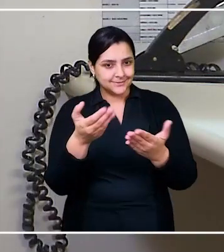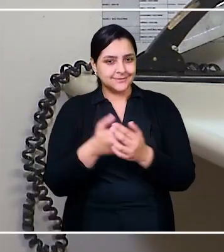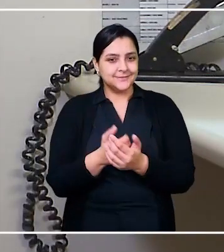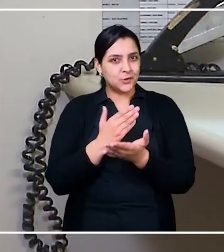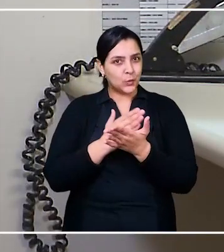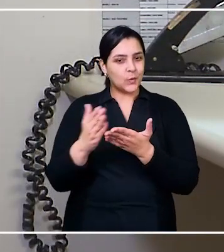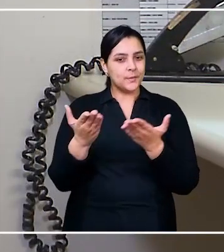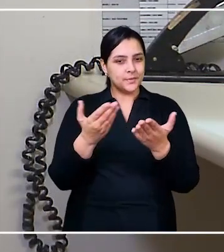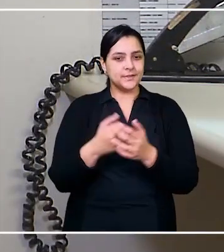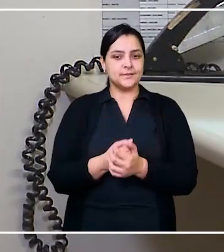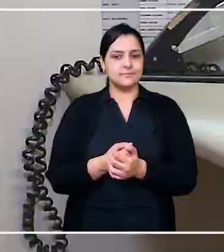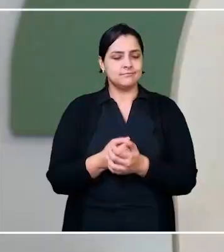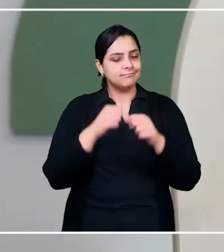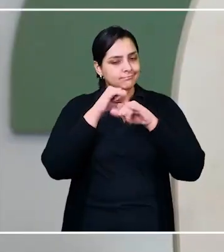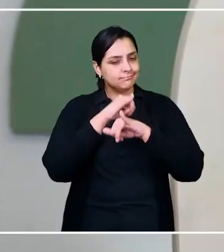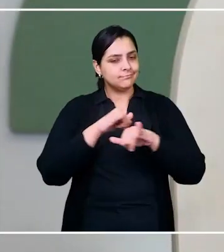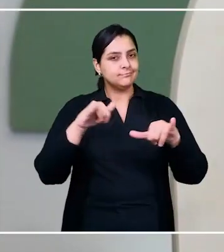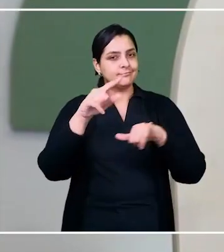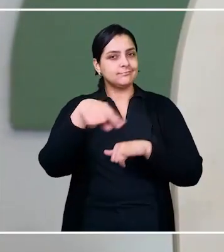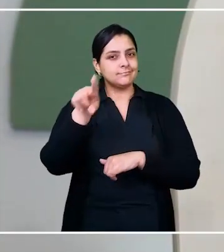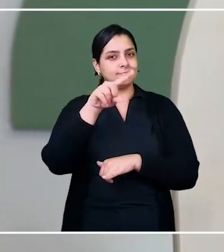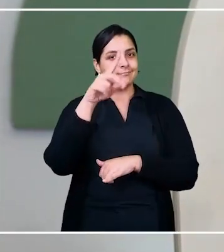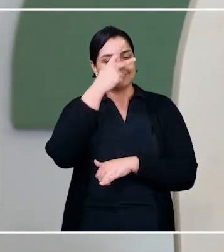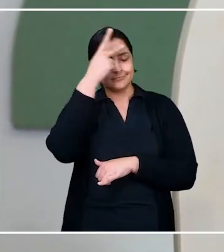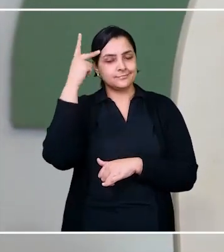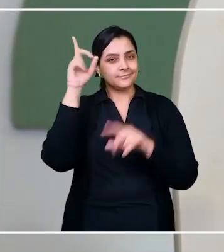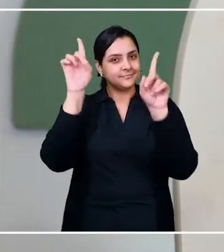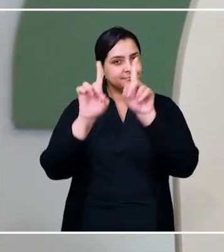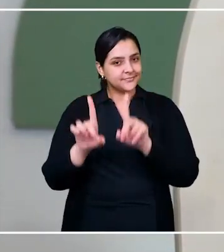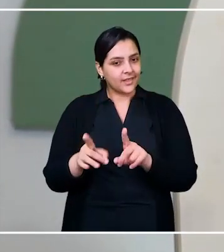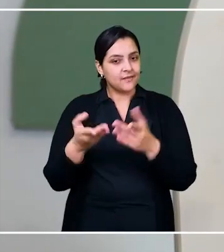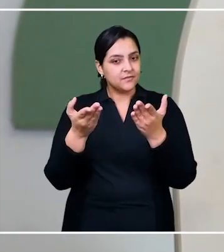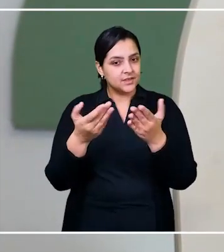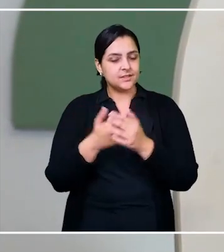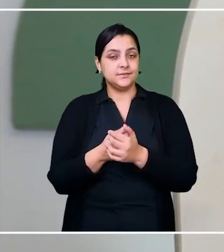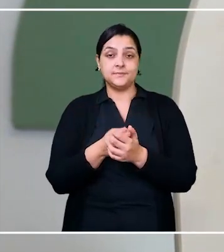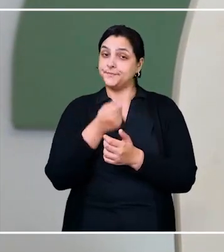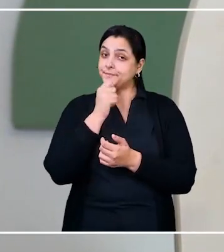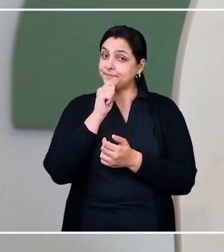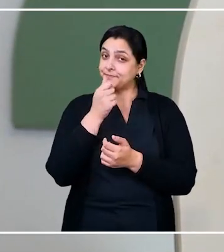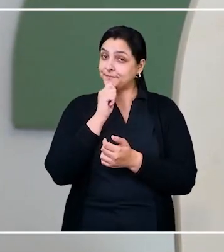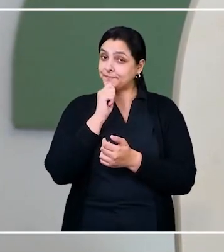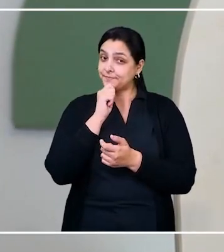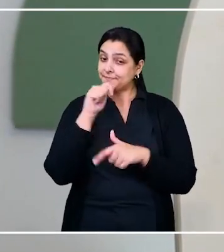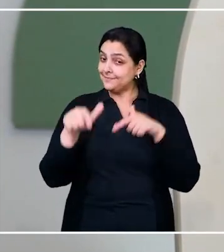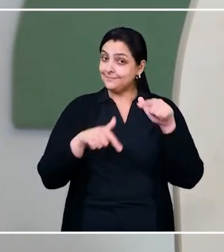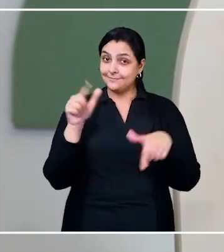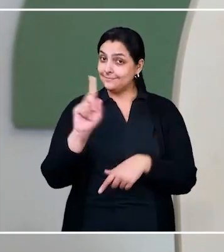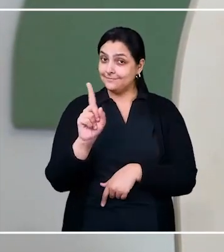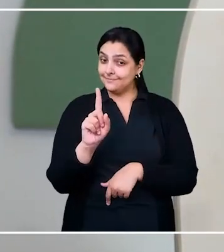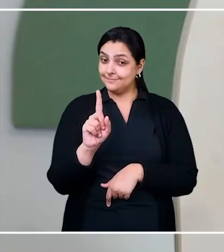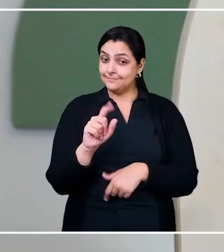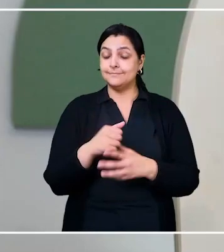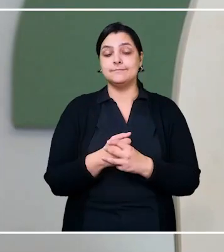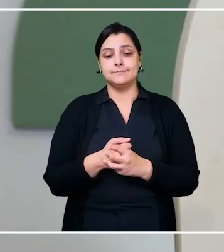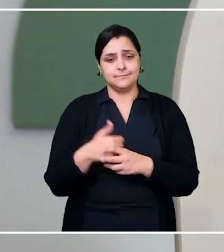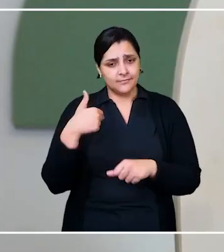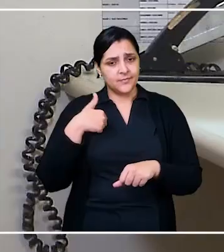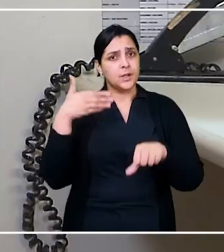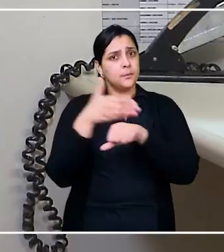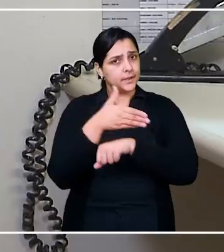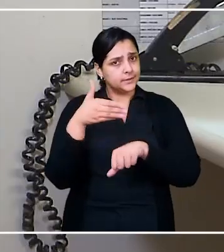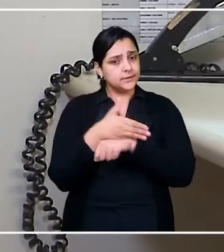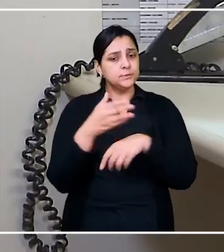lá do início da reportagem deixa um recado para as outras pessoas com deficiência que a aa não estão no mercado de